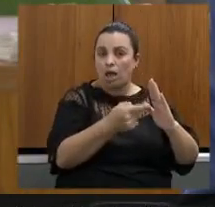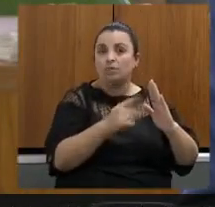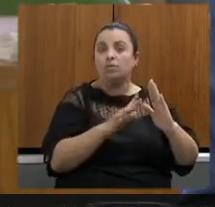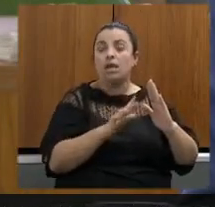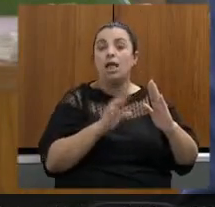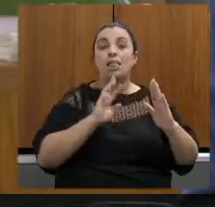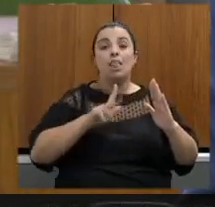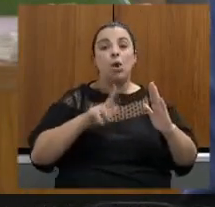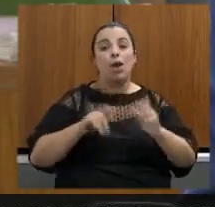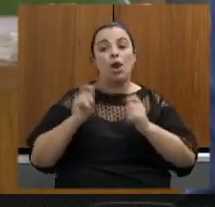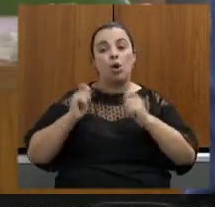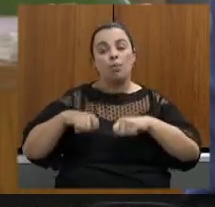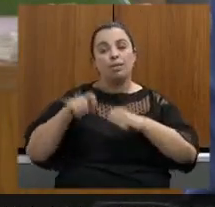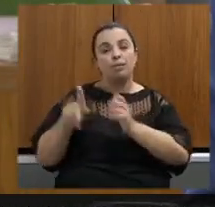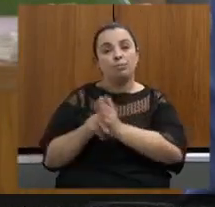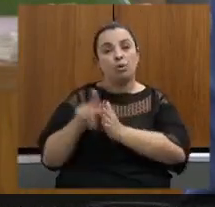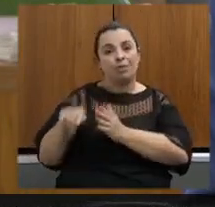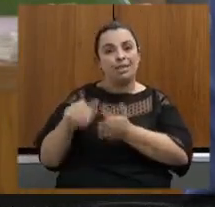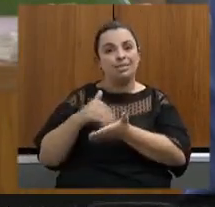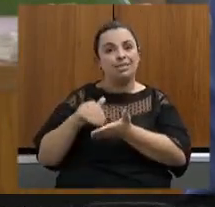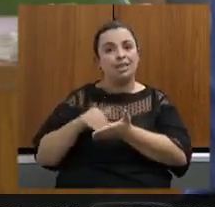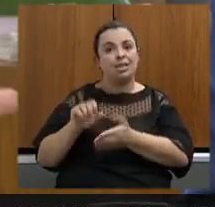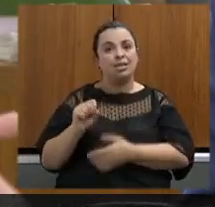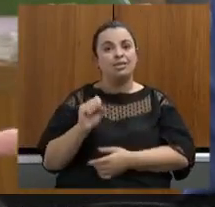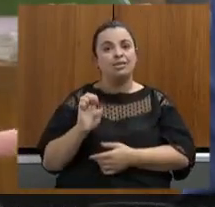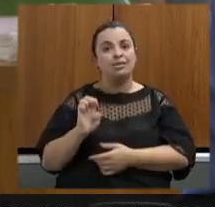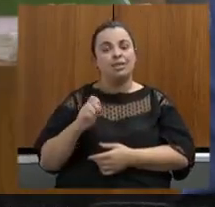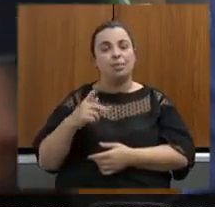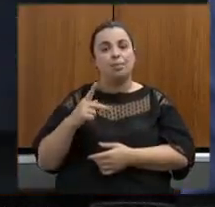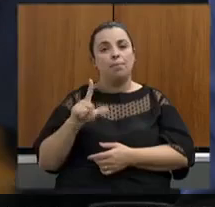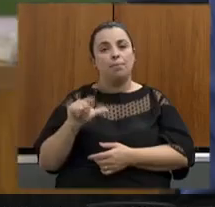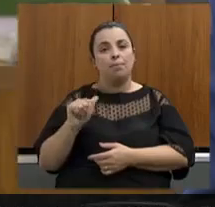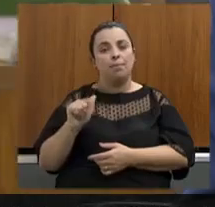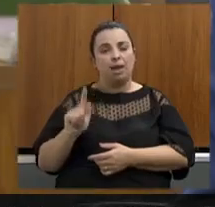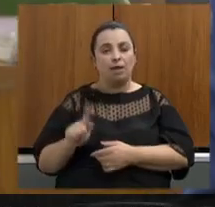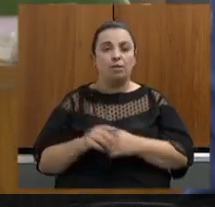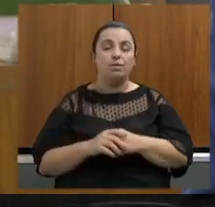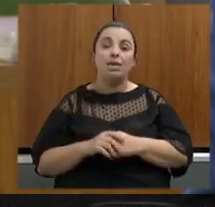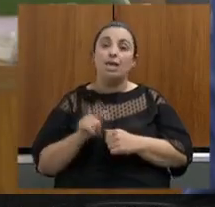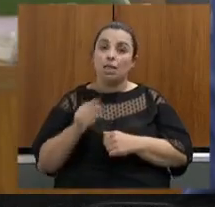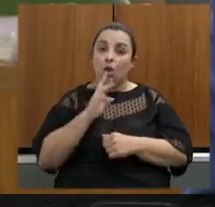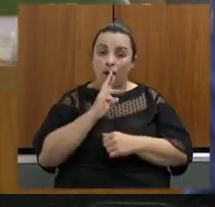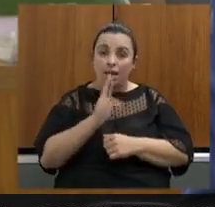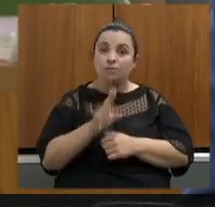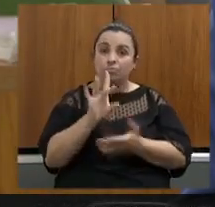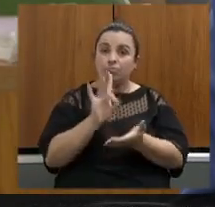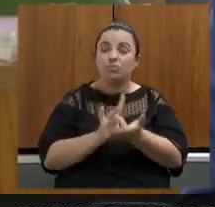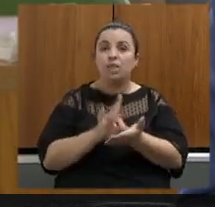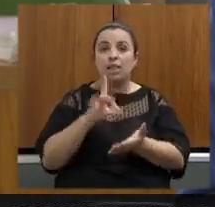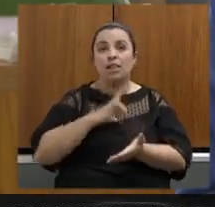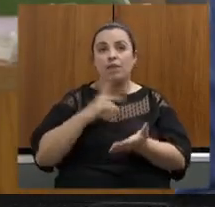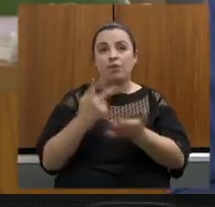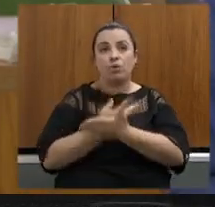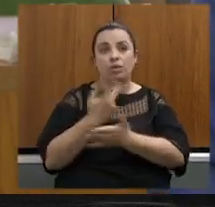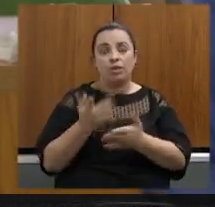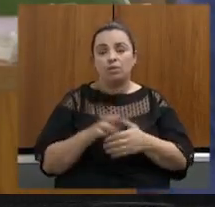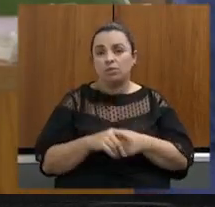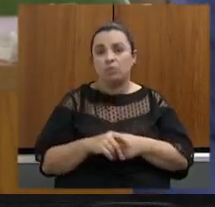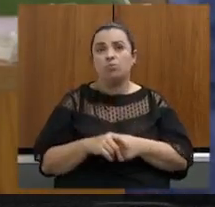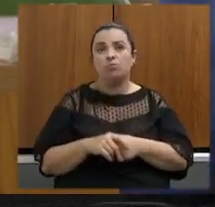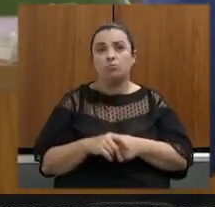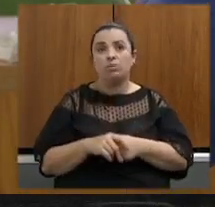competência da Seplag então a resposta efetiva veio né da forma como acontece e